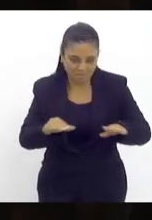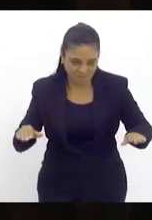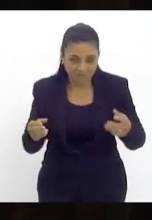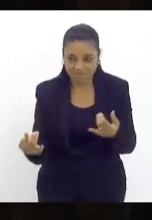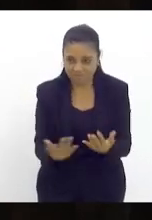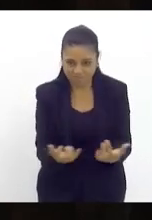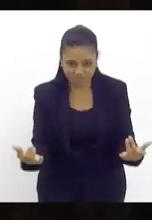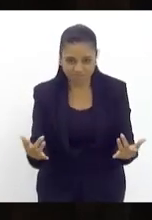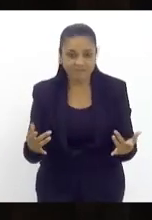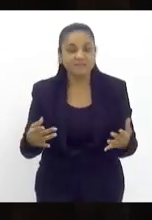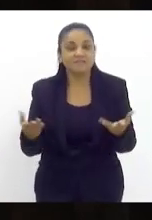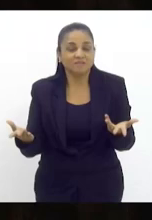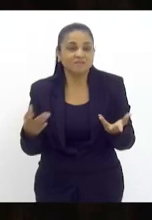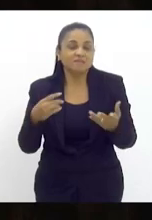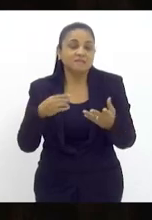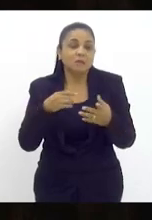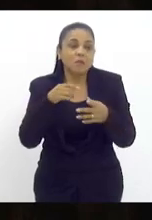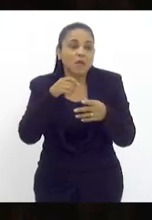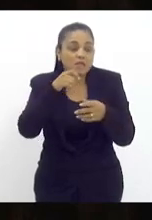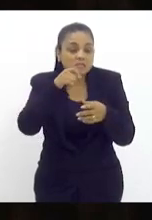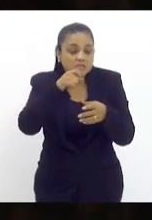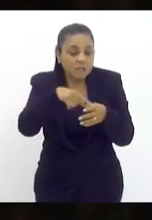são sementes colocadas no coração. Então,